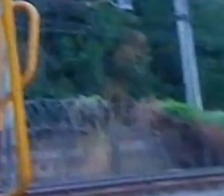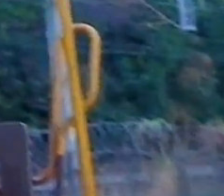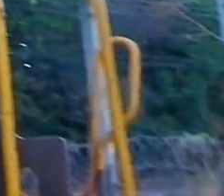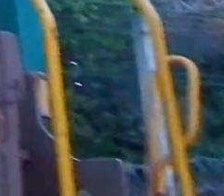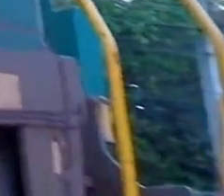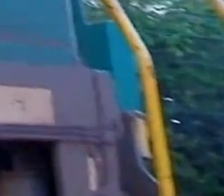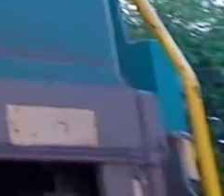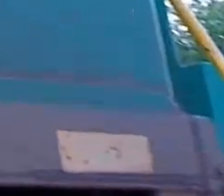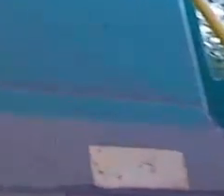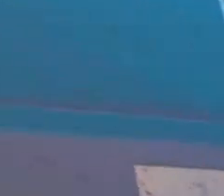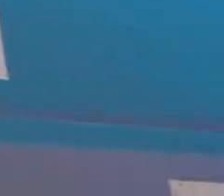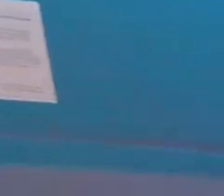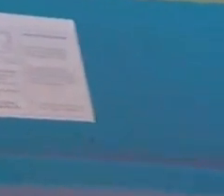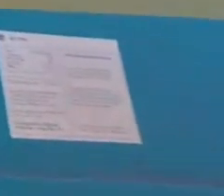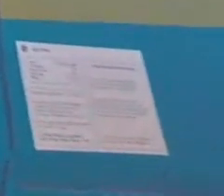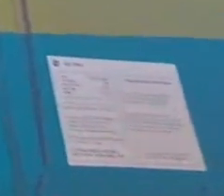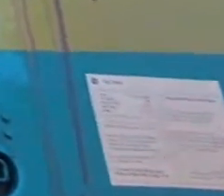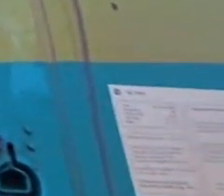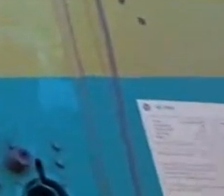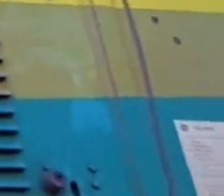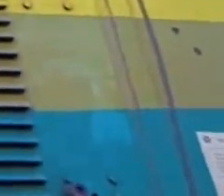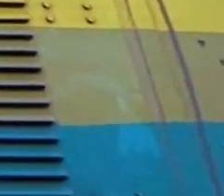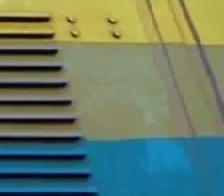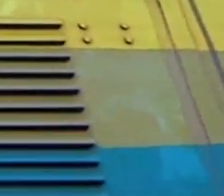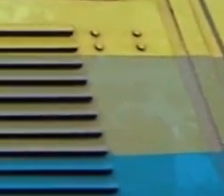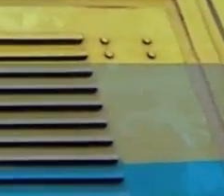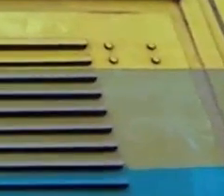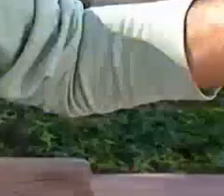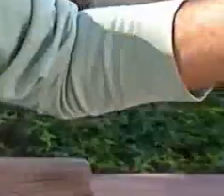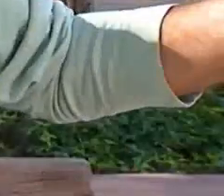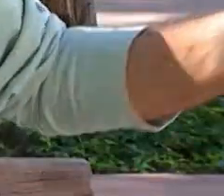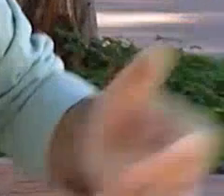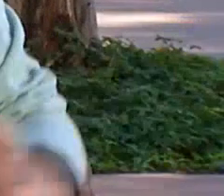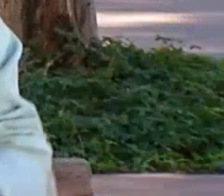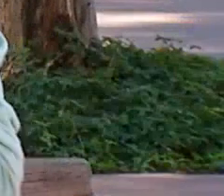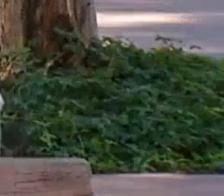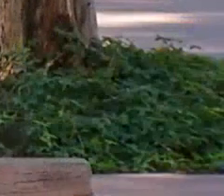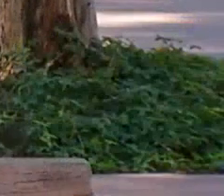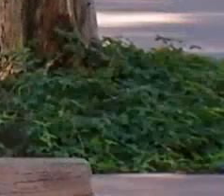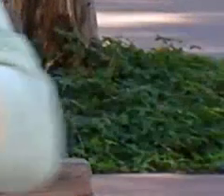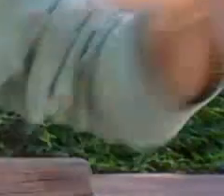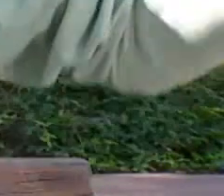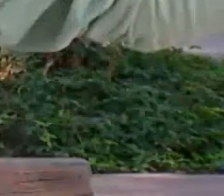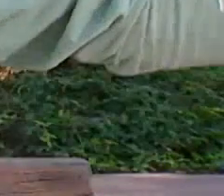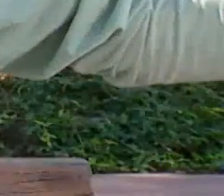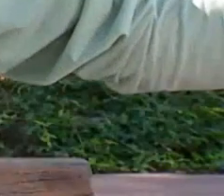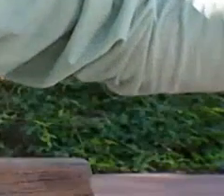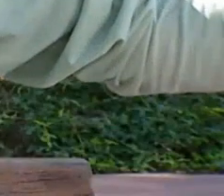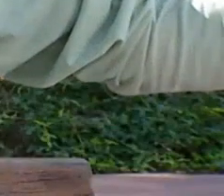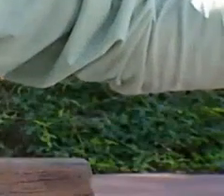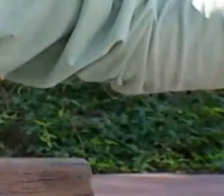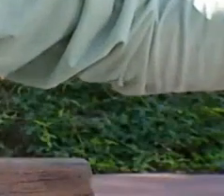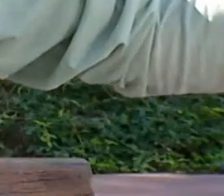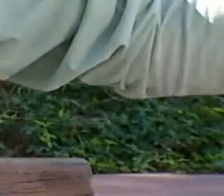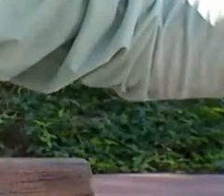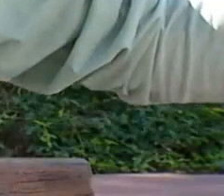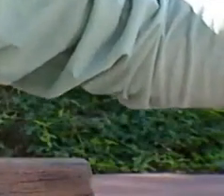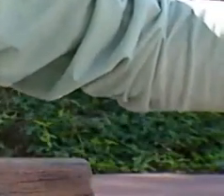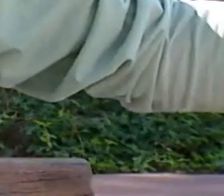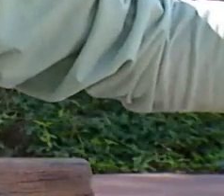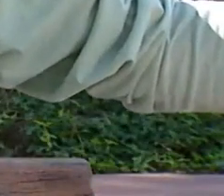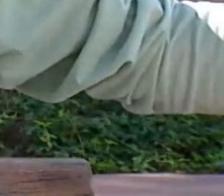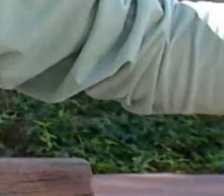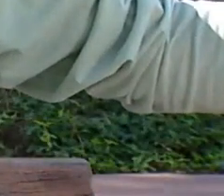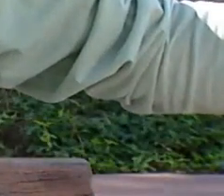não apenas as concessionárias que usa a linha da mrss por exemplo que leva minério daqui lá pro Porto lá do Rio de Janeiro